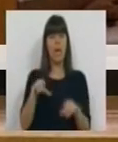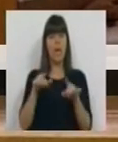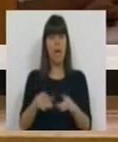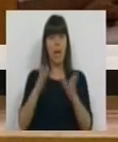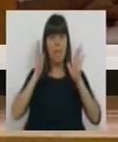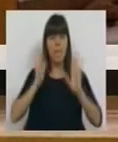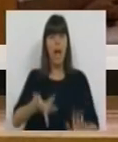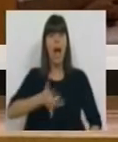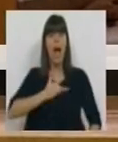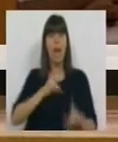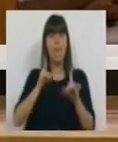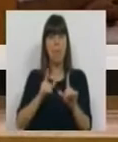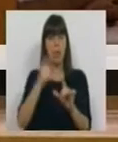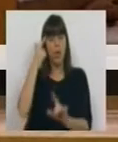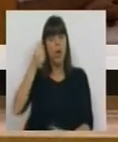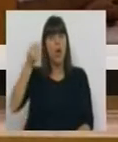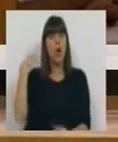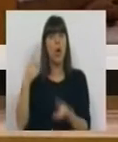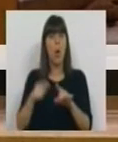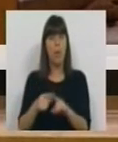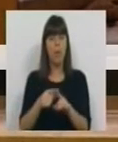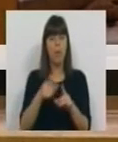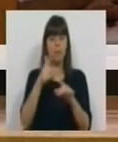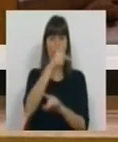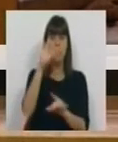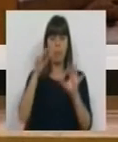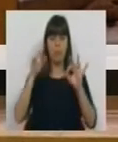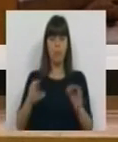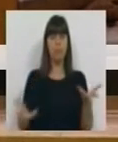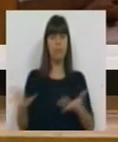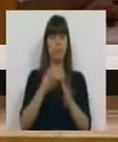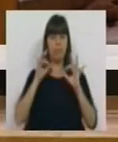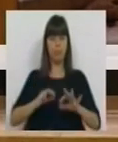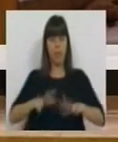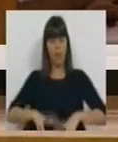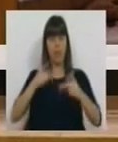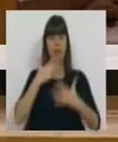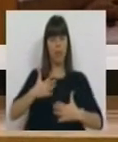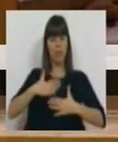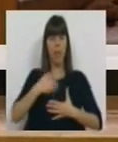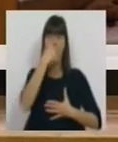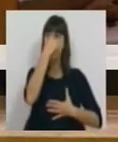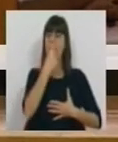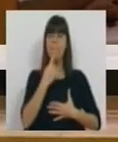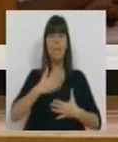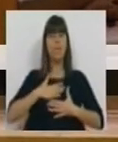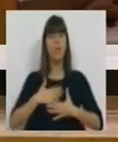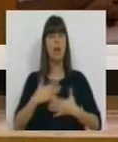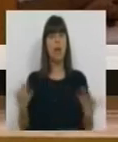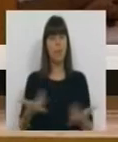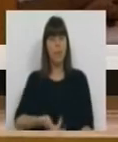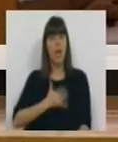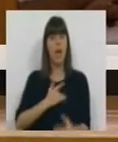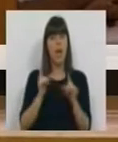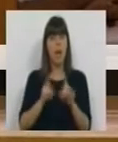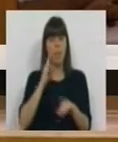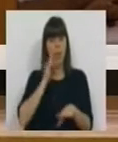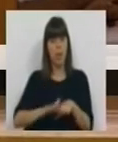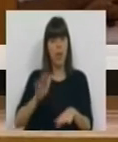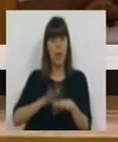criança precisa de amor e compreensão para o pleno e harmonioso desenvolvimento da sua personalidade. O amor,